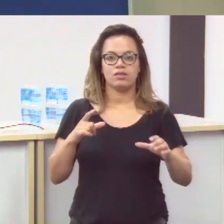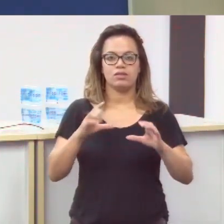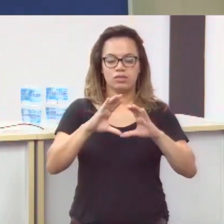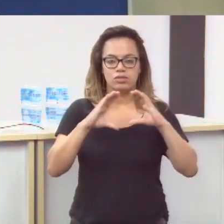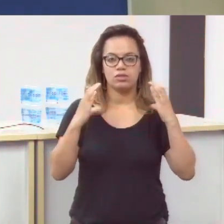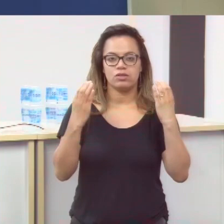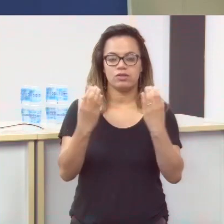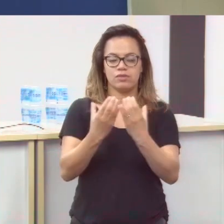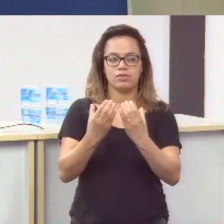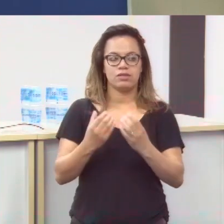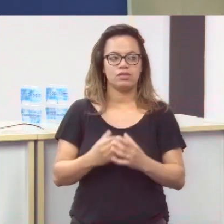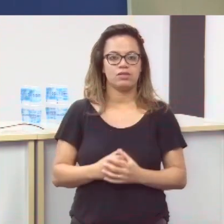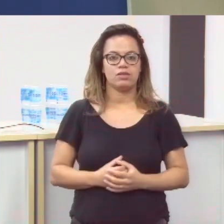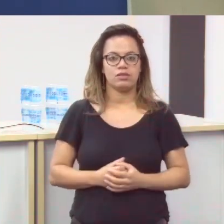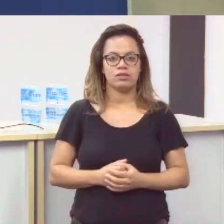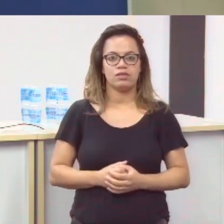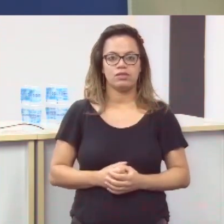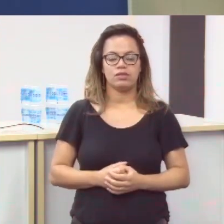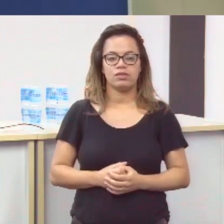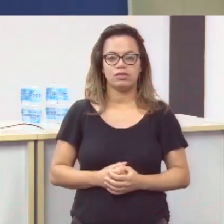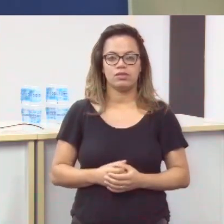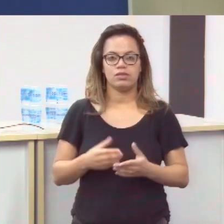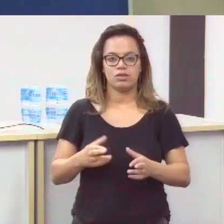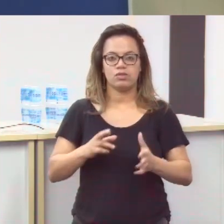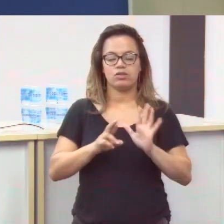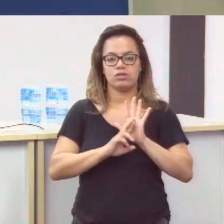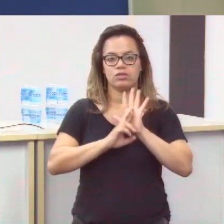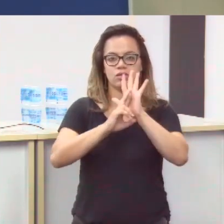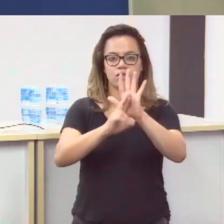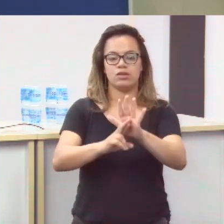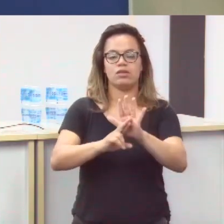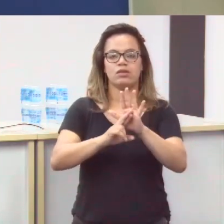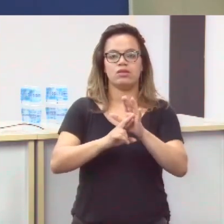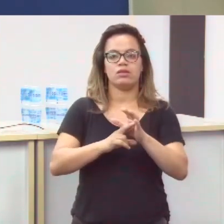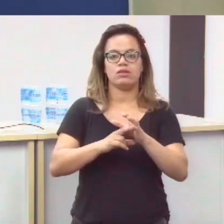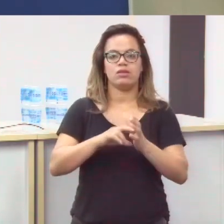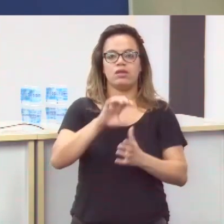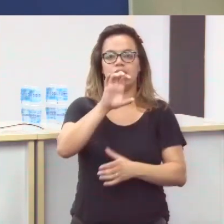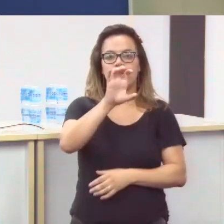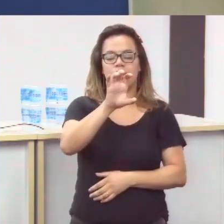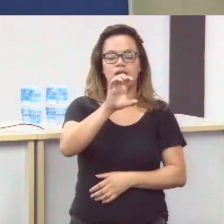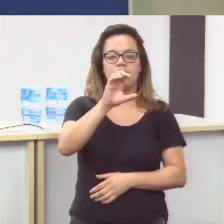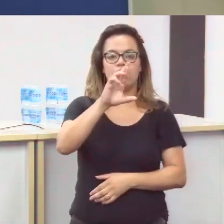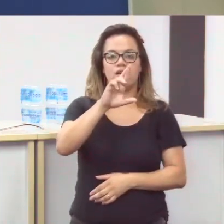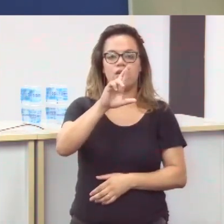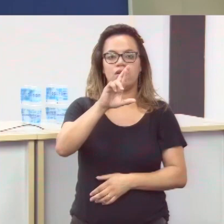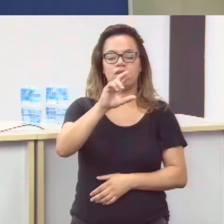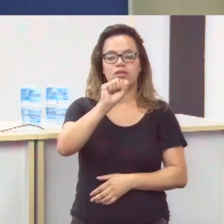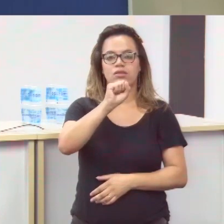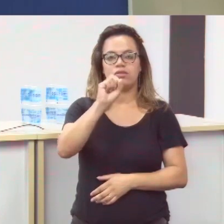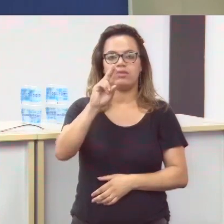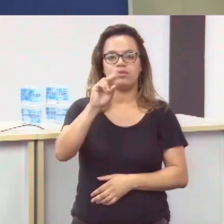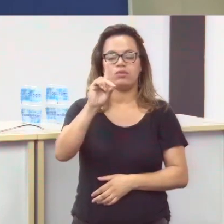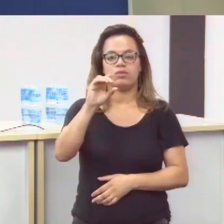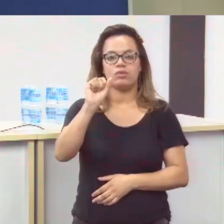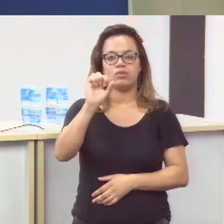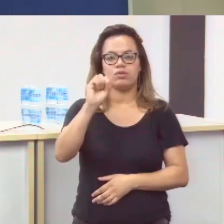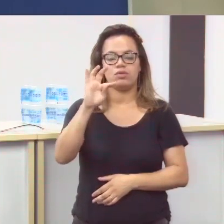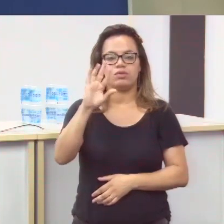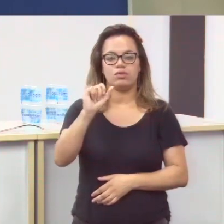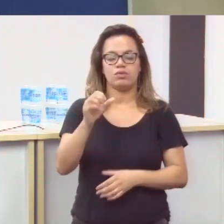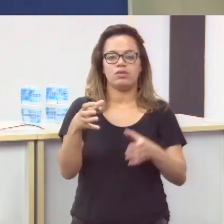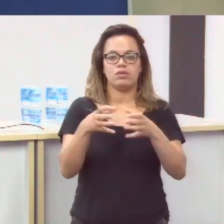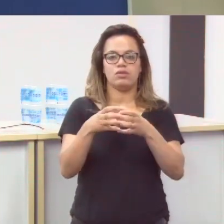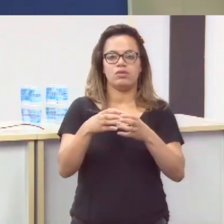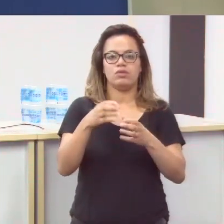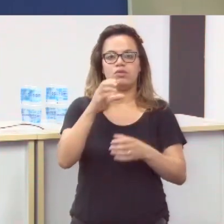oficinas. Eu, representando o Sudeste, junto ao Conselho Federal de Psicologia, lutei